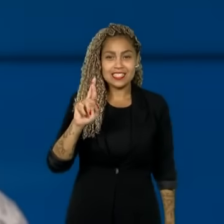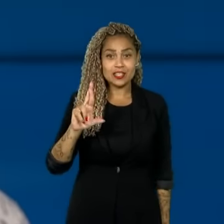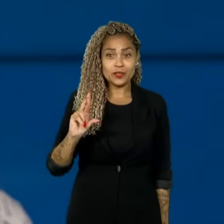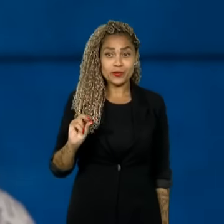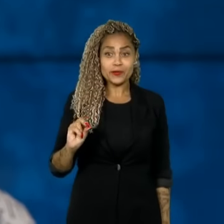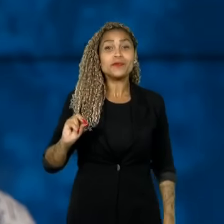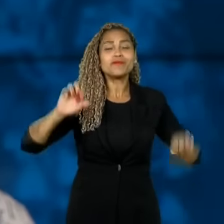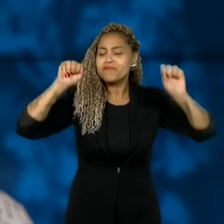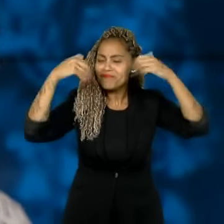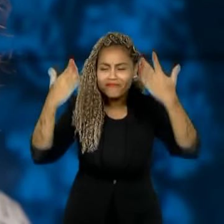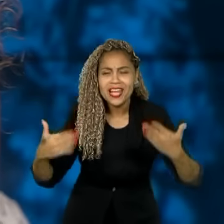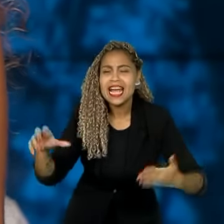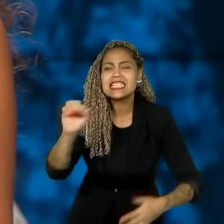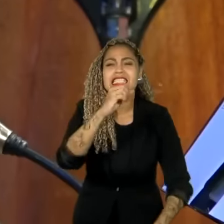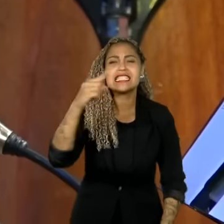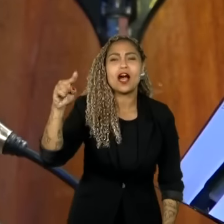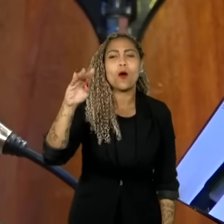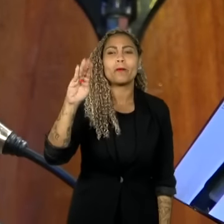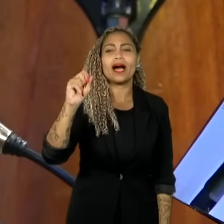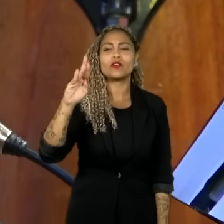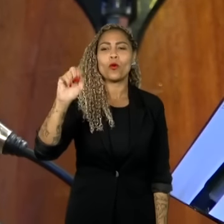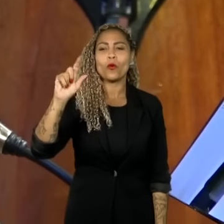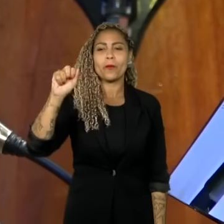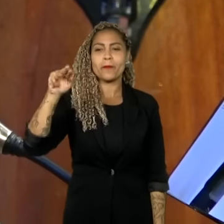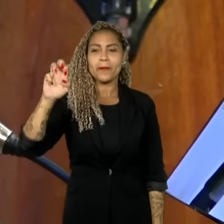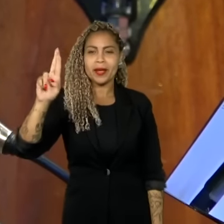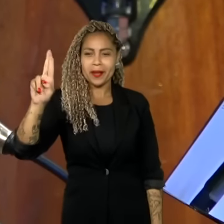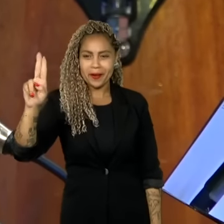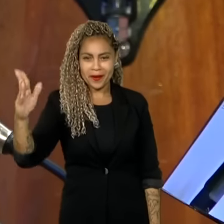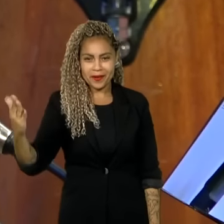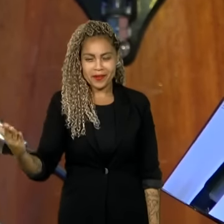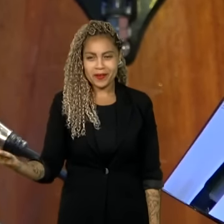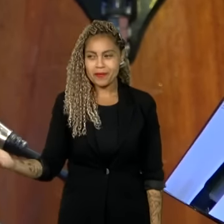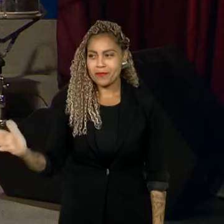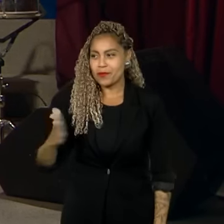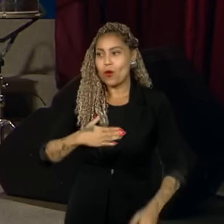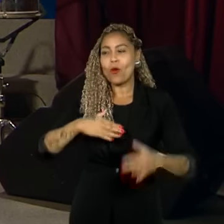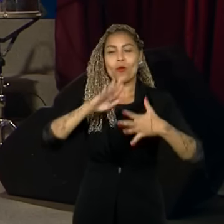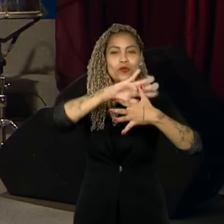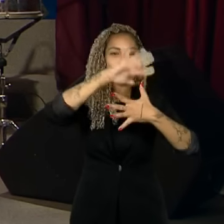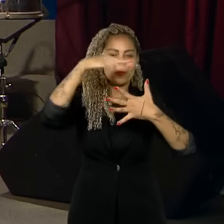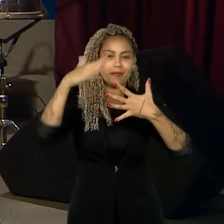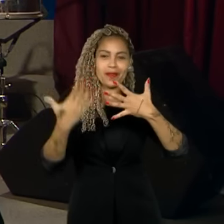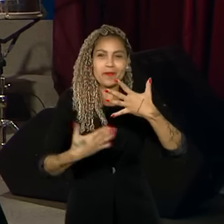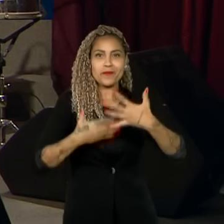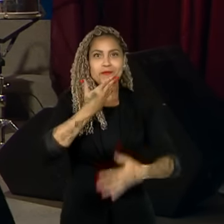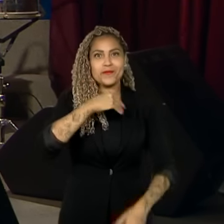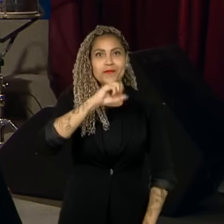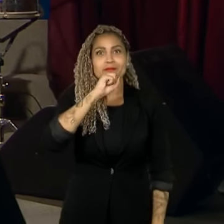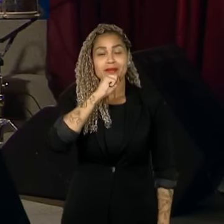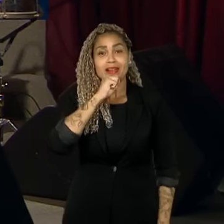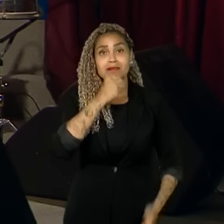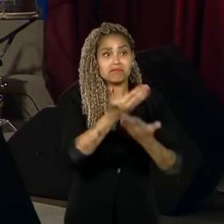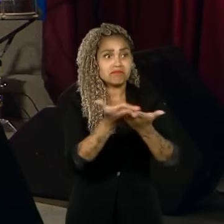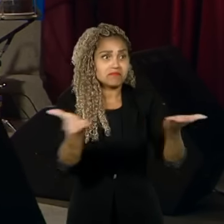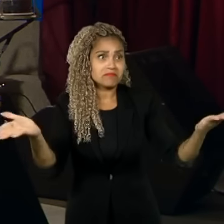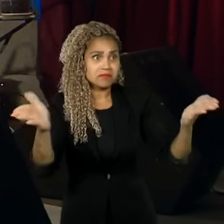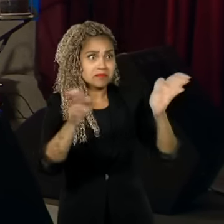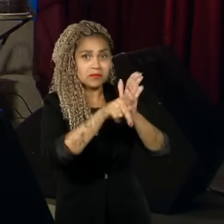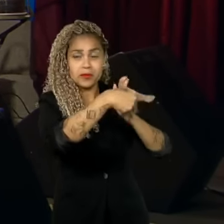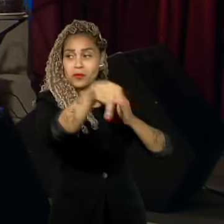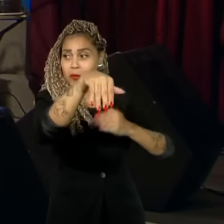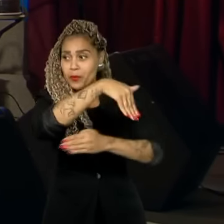Salve São Bartolomeu, Arrobobô Oxumaré, meu pai. Salve o povo da rua, salve as crianças.